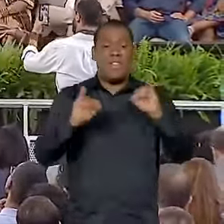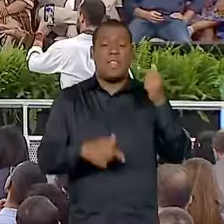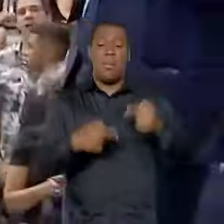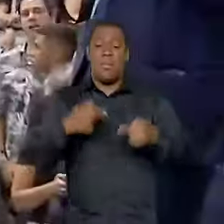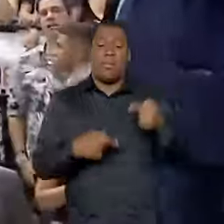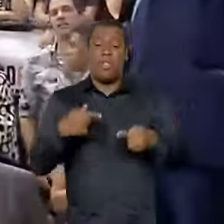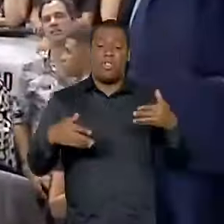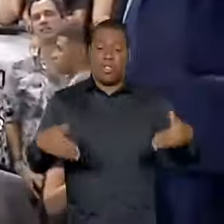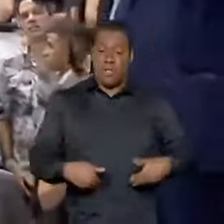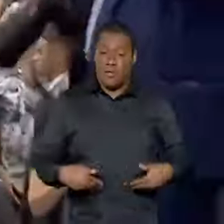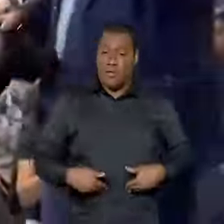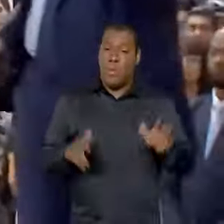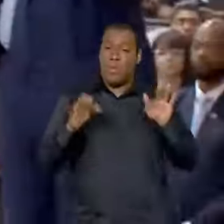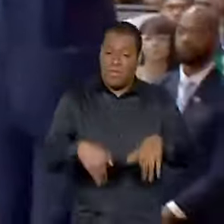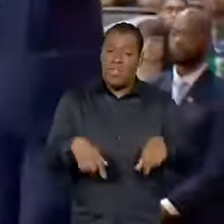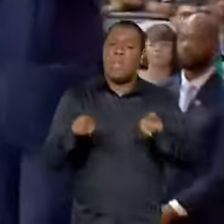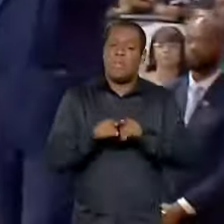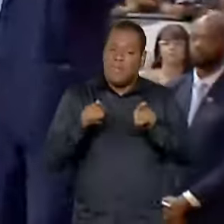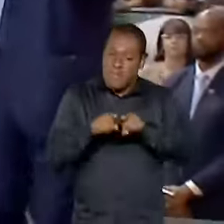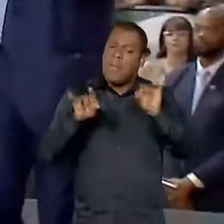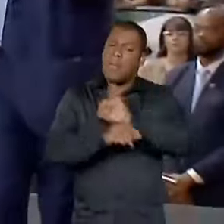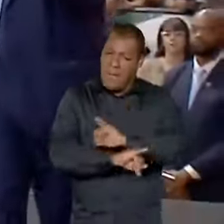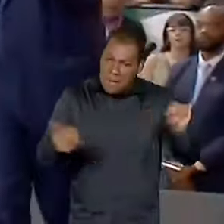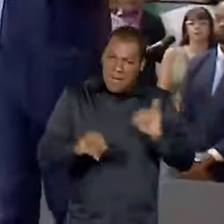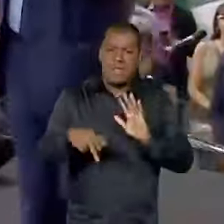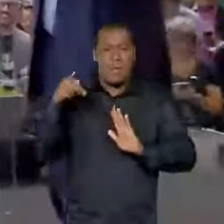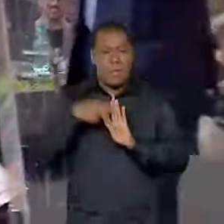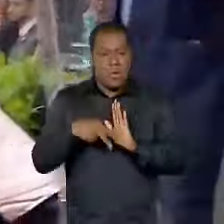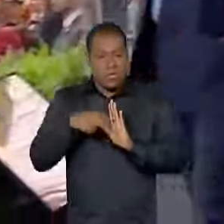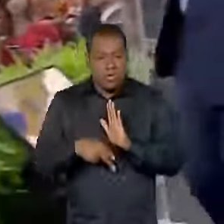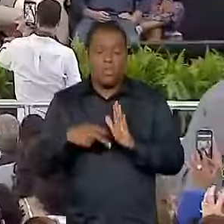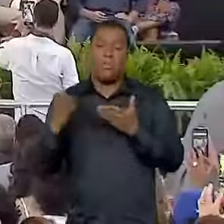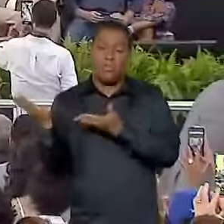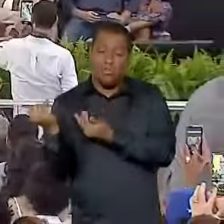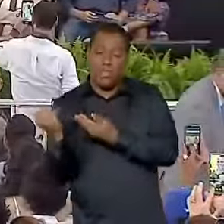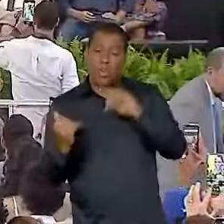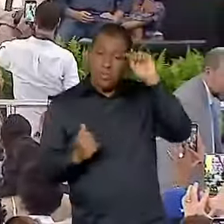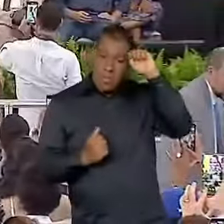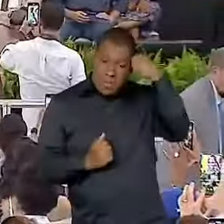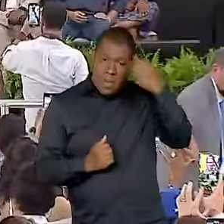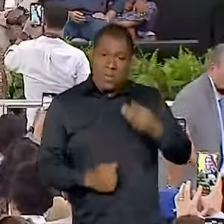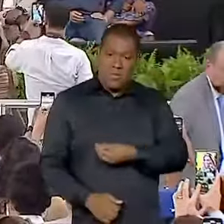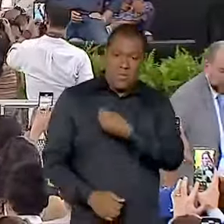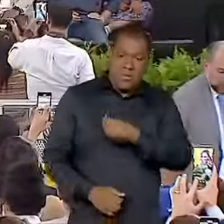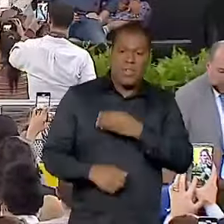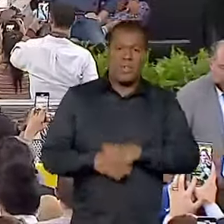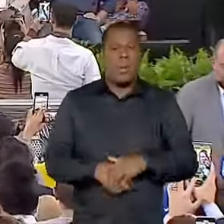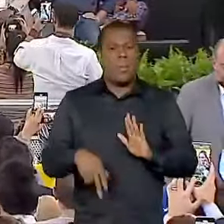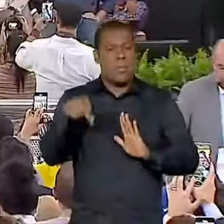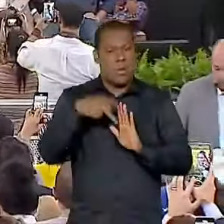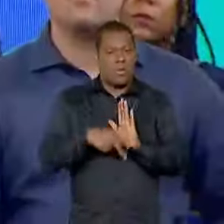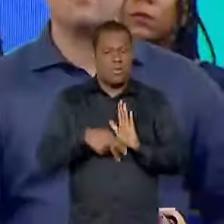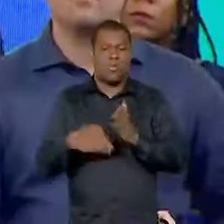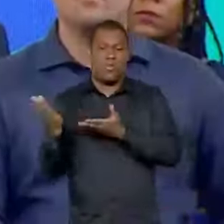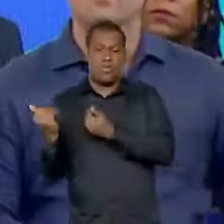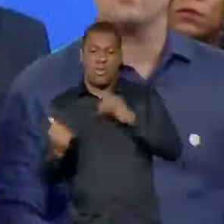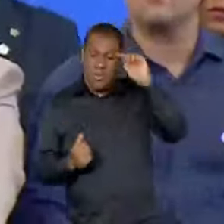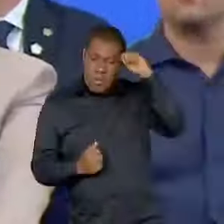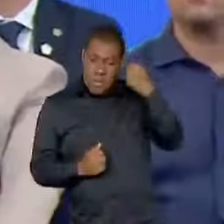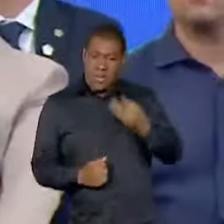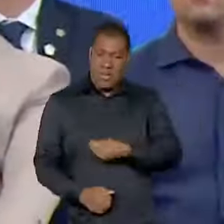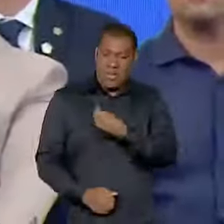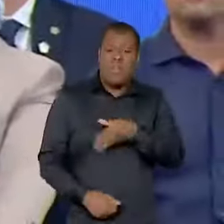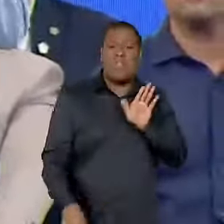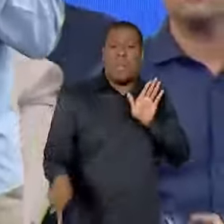assim vale para cada um de vocês, porque o programa é transversal, é do governo, não é